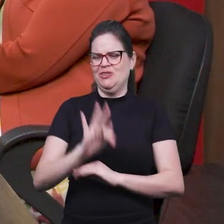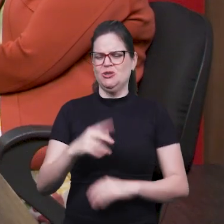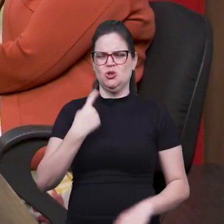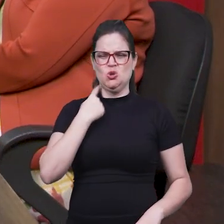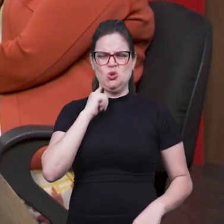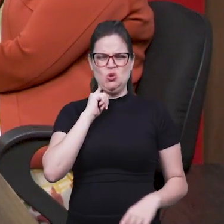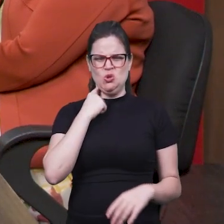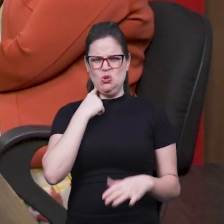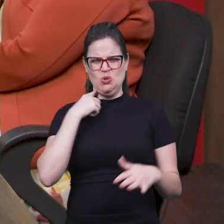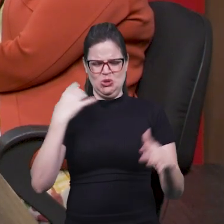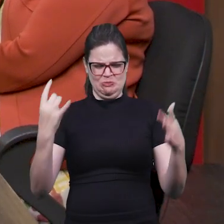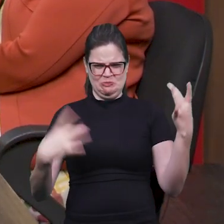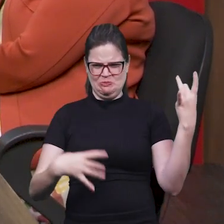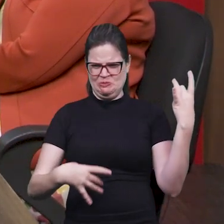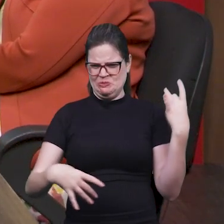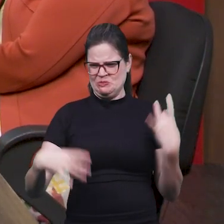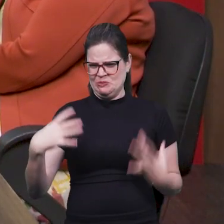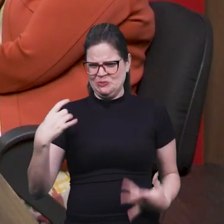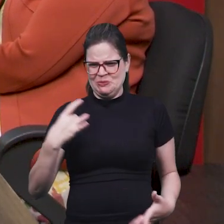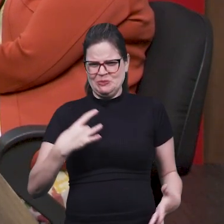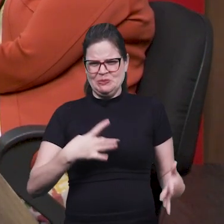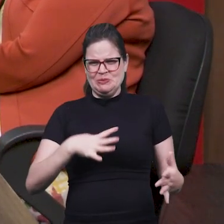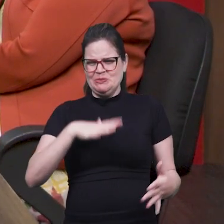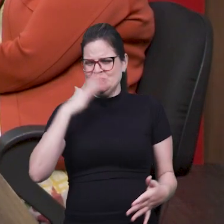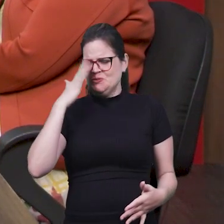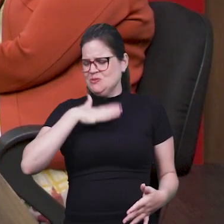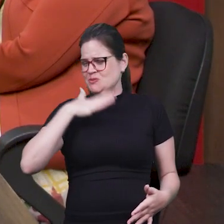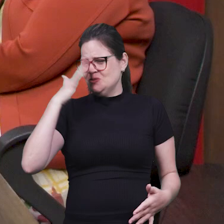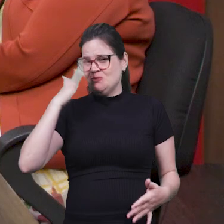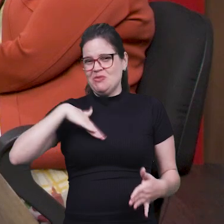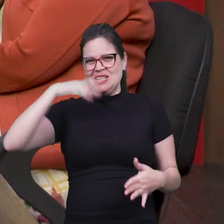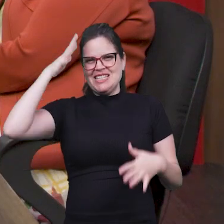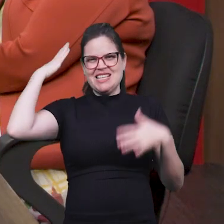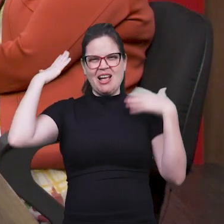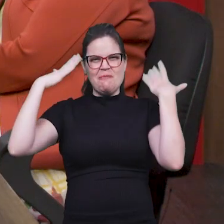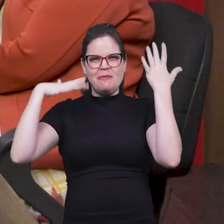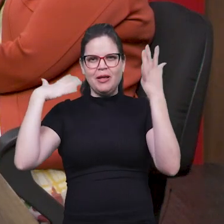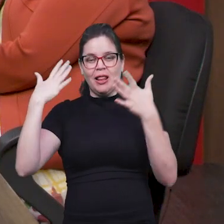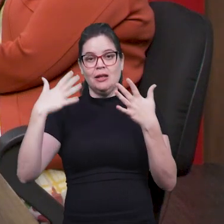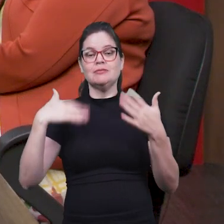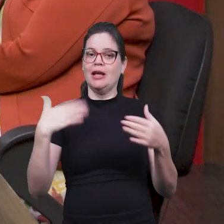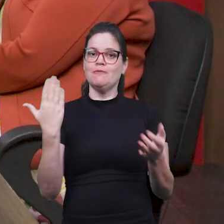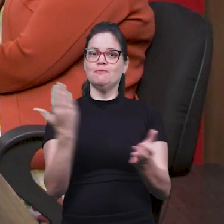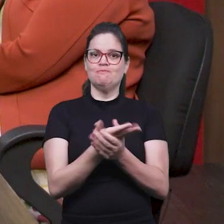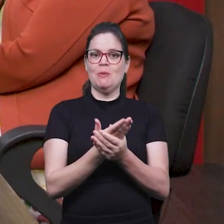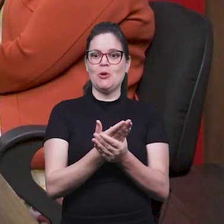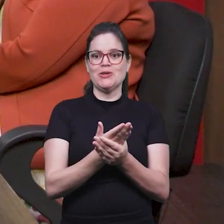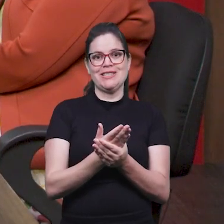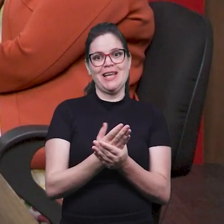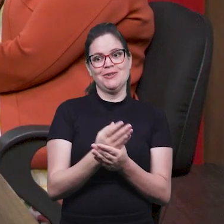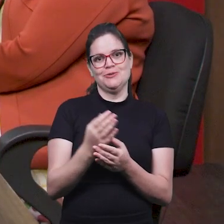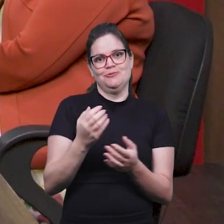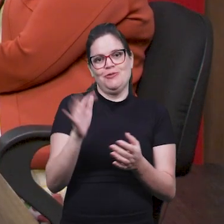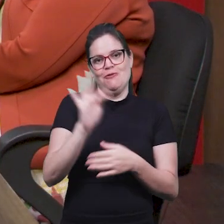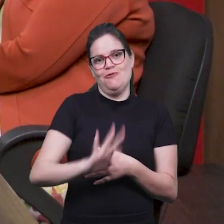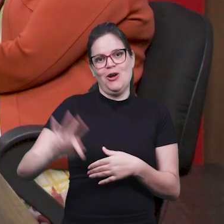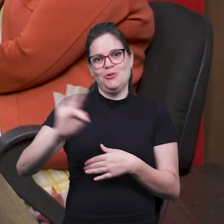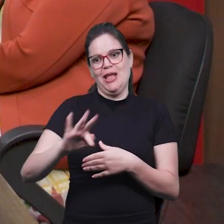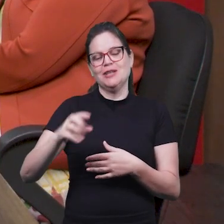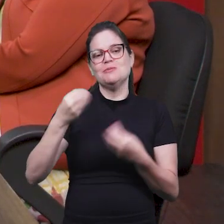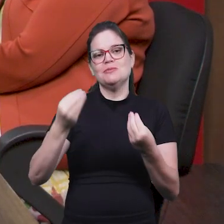aquela coisa toda. A faculdade abriu um processo de expulsão dela, por ser dependente, né, de drogas e tal, química e